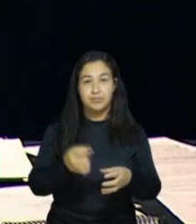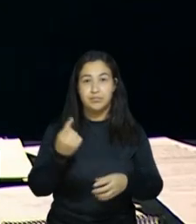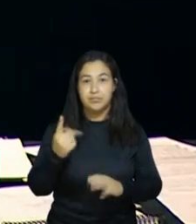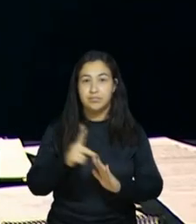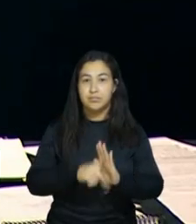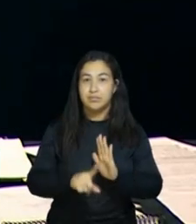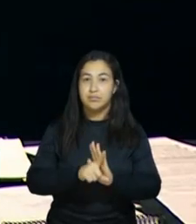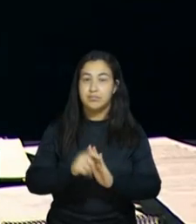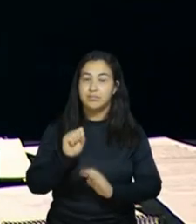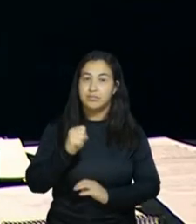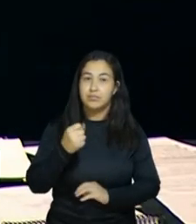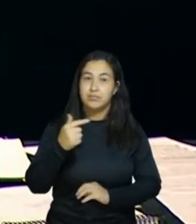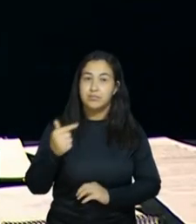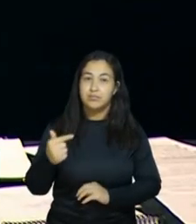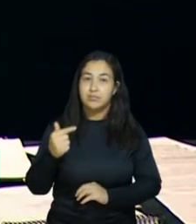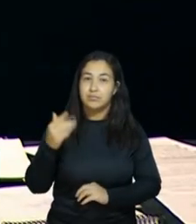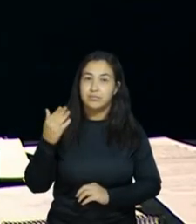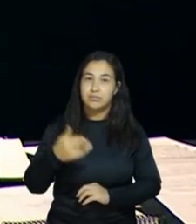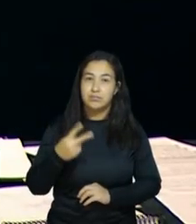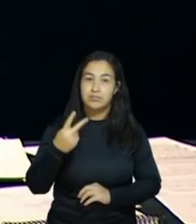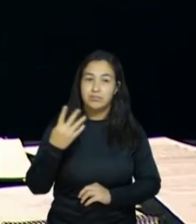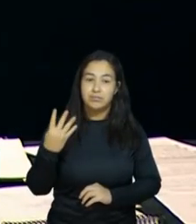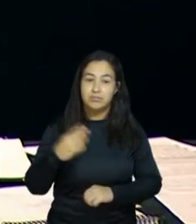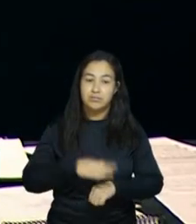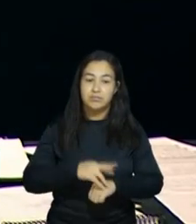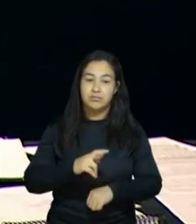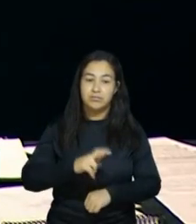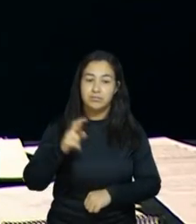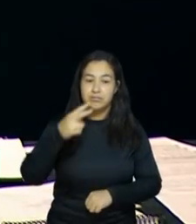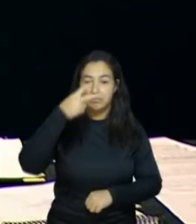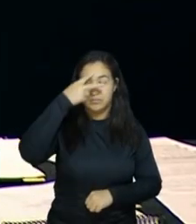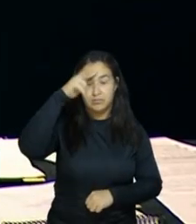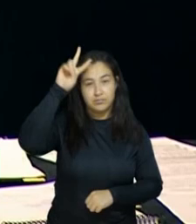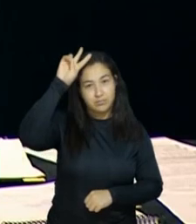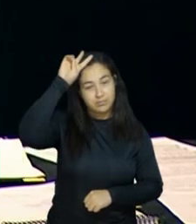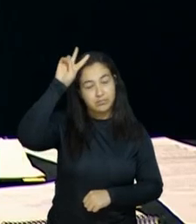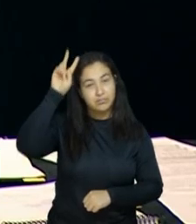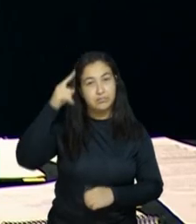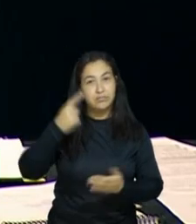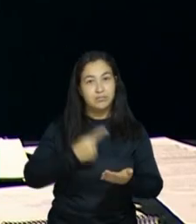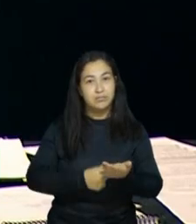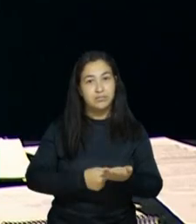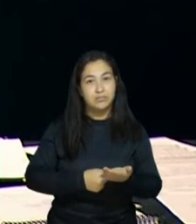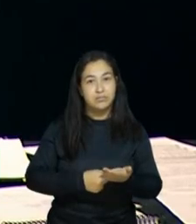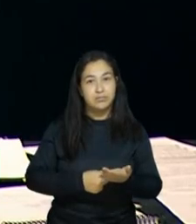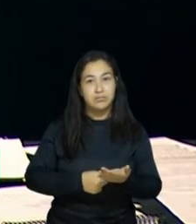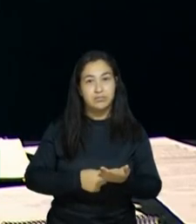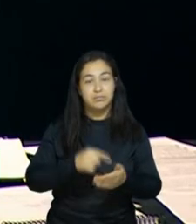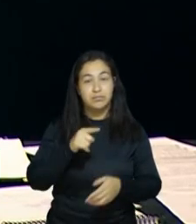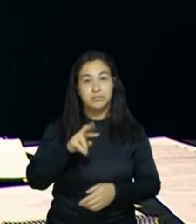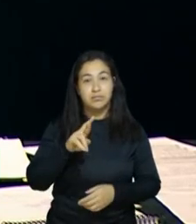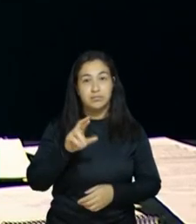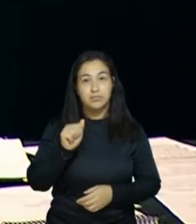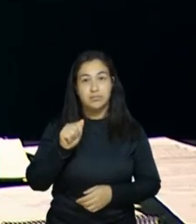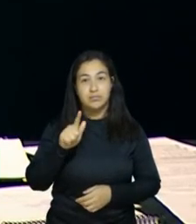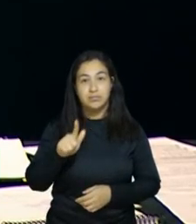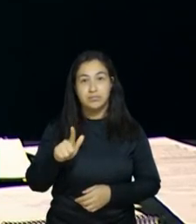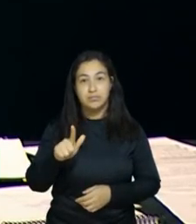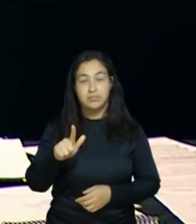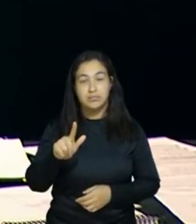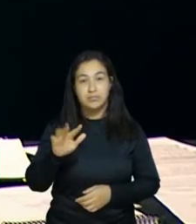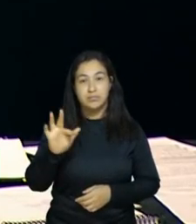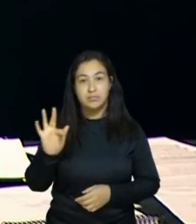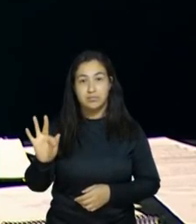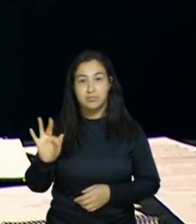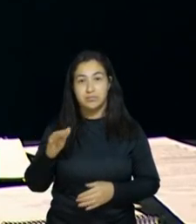de lei 87/2024, autoria do deputado Dr. Vicente Caropreso, denomina Ralph Borchardt, o ginásio de esportes da